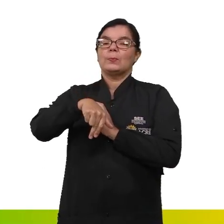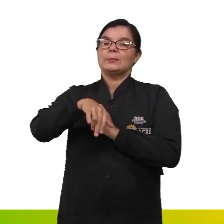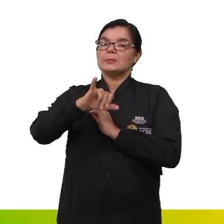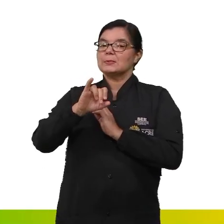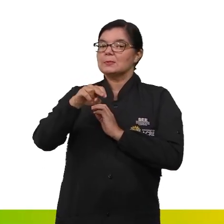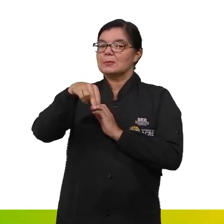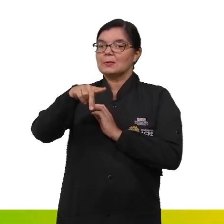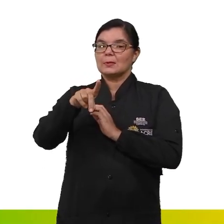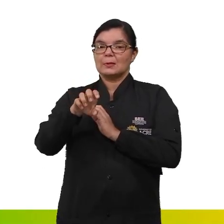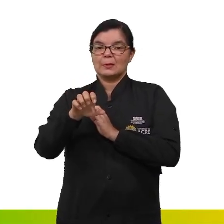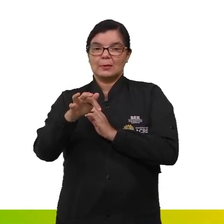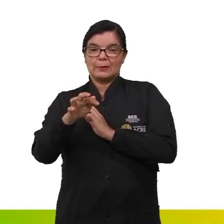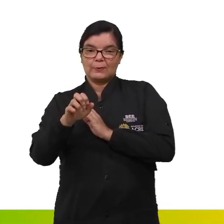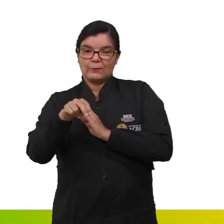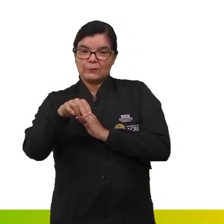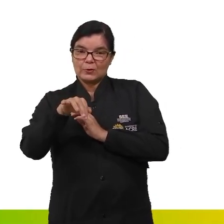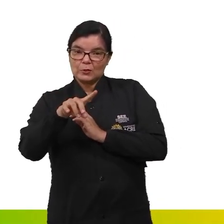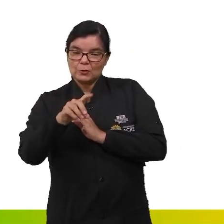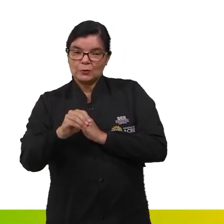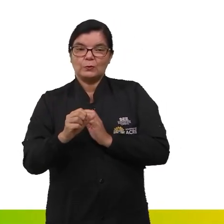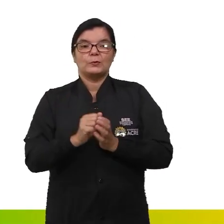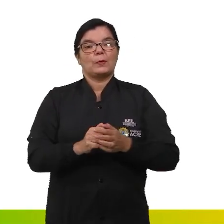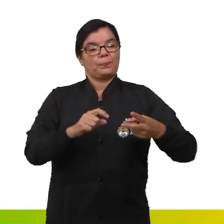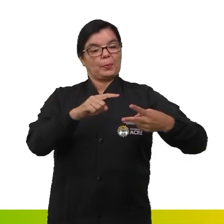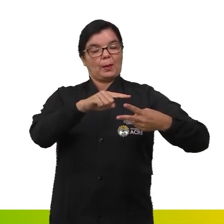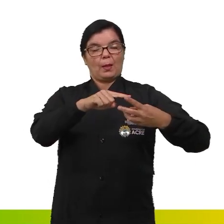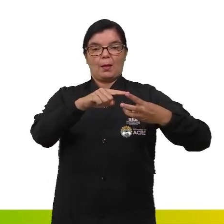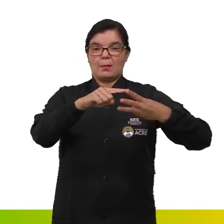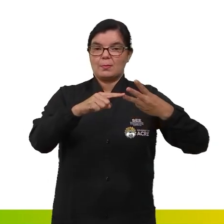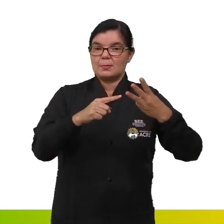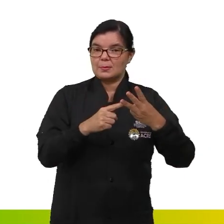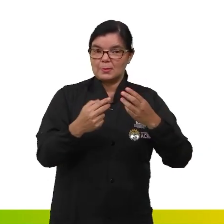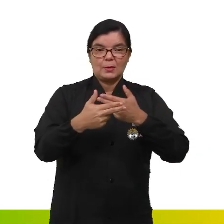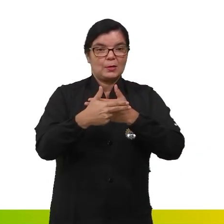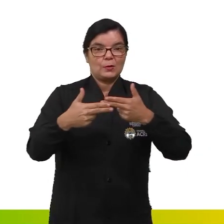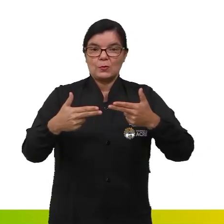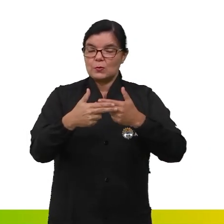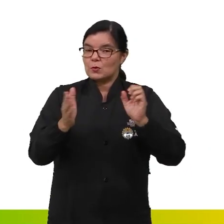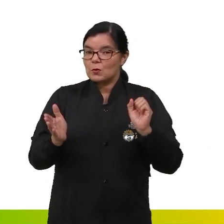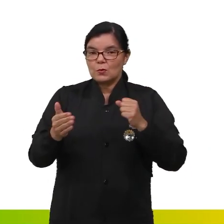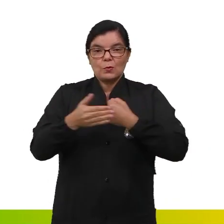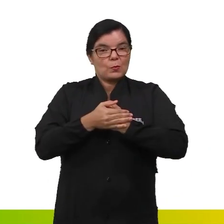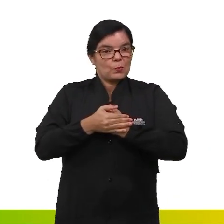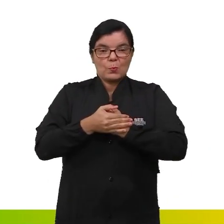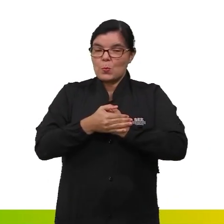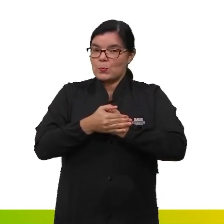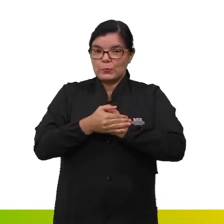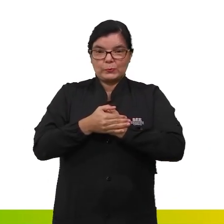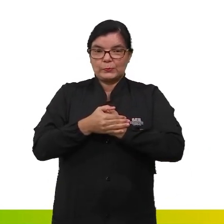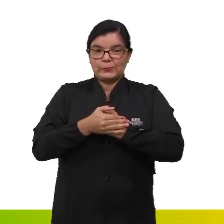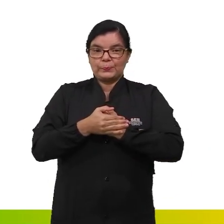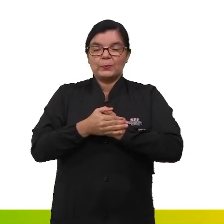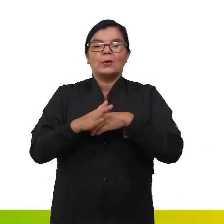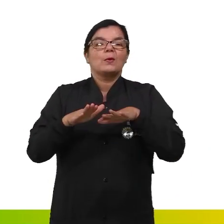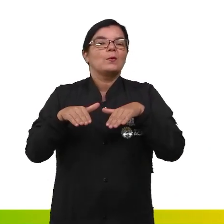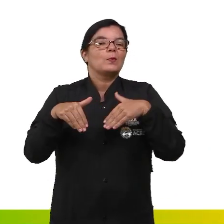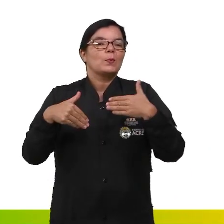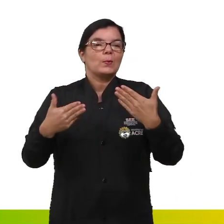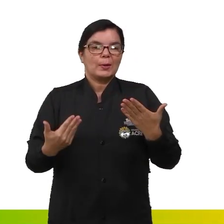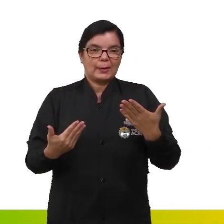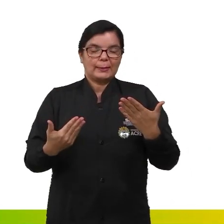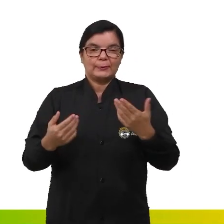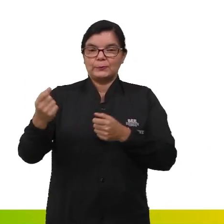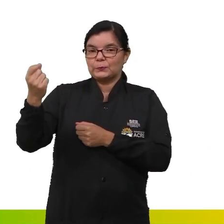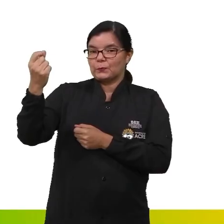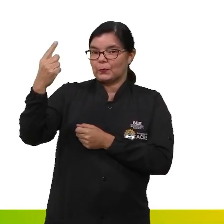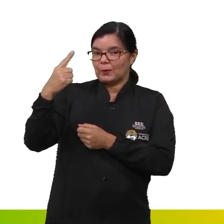só o exemplo. Há 3 coisas que não podem ser escondidas por muito tempo. Quais são essas 3